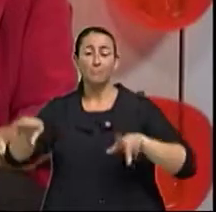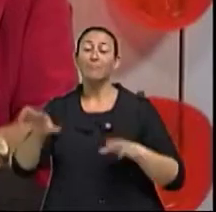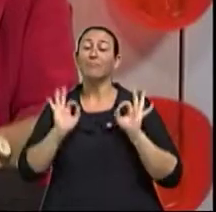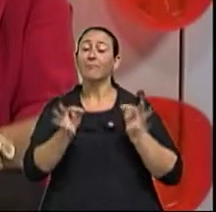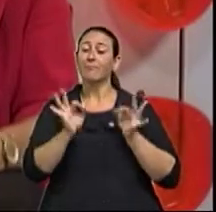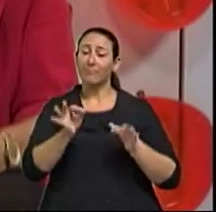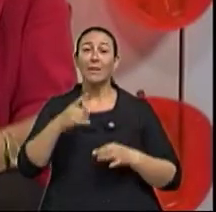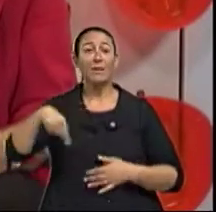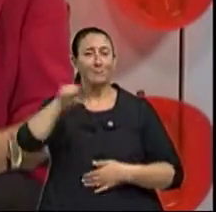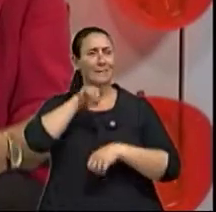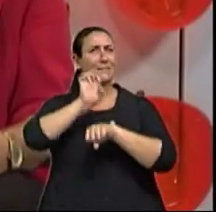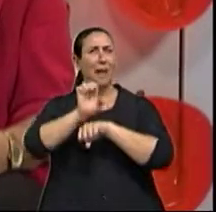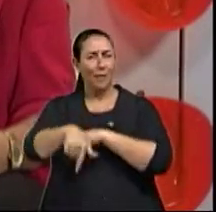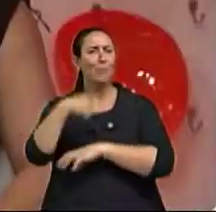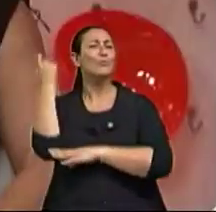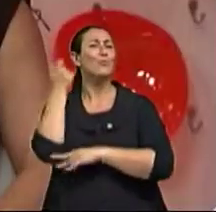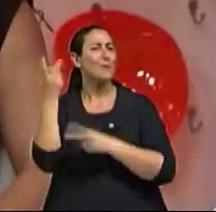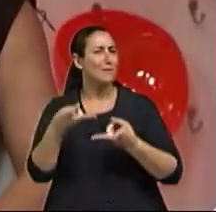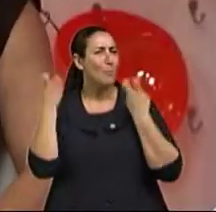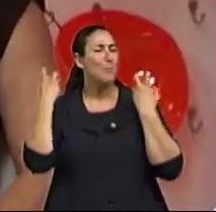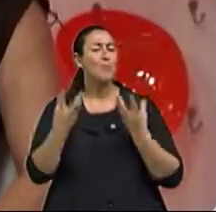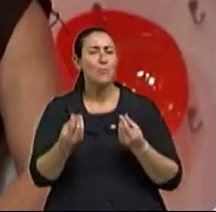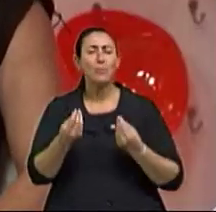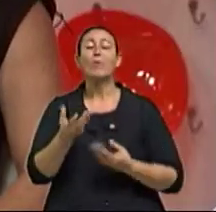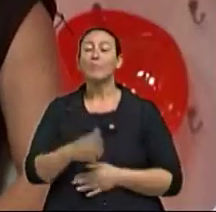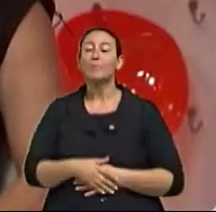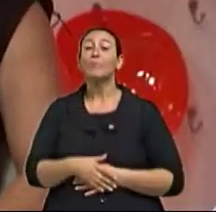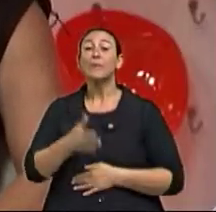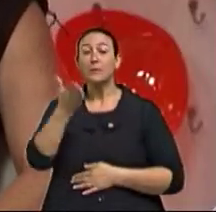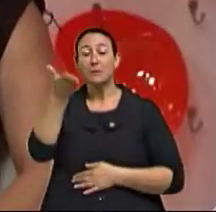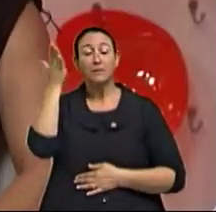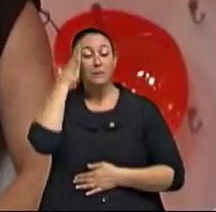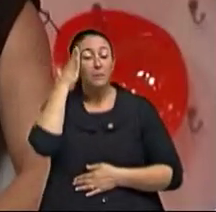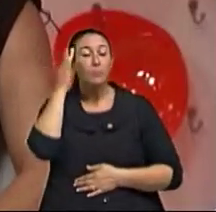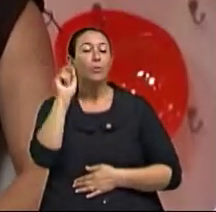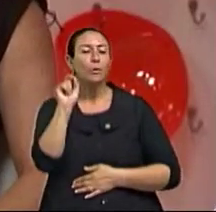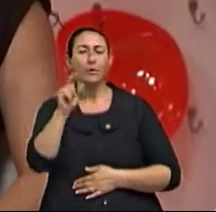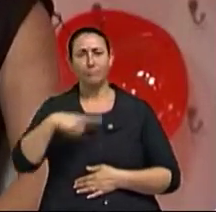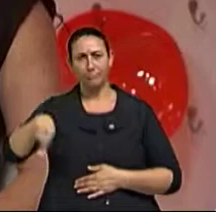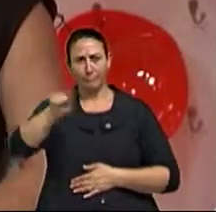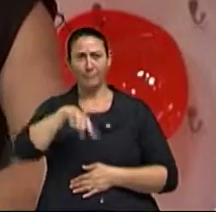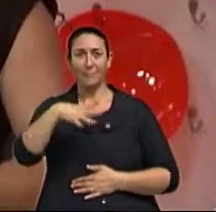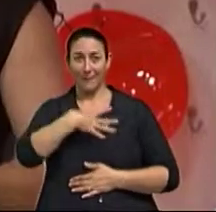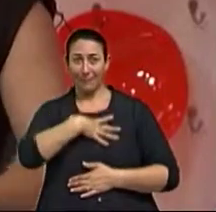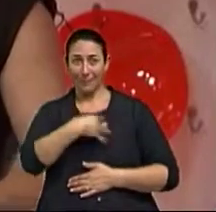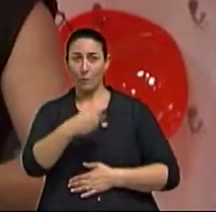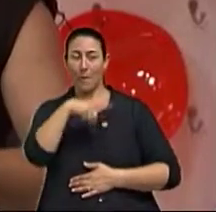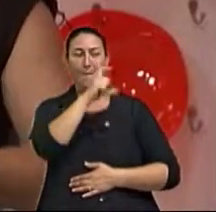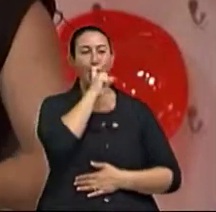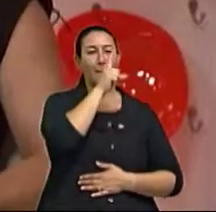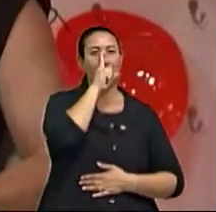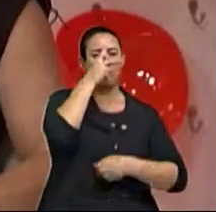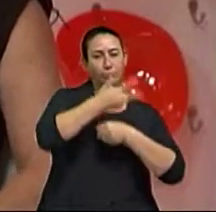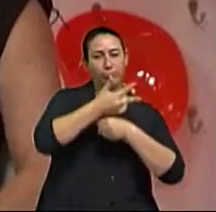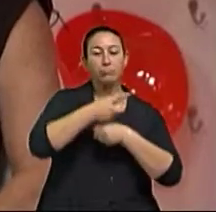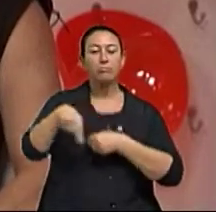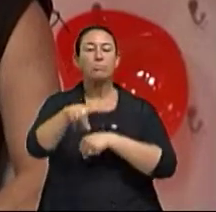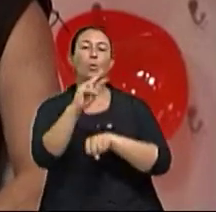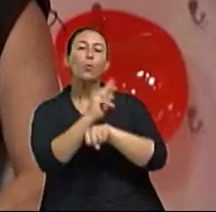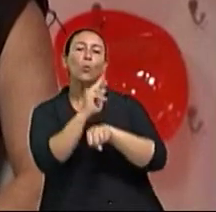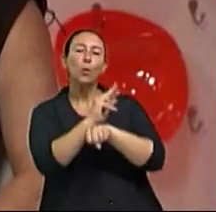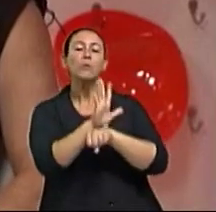outros, no nosso estado, a gente nota isso. Nós né? fizemos um estudo com os filhos cuidadores e perguntamos a eles se eles já pensaram